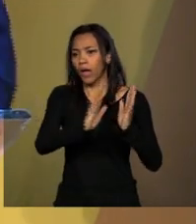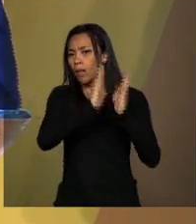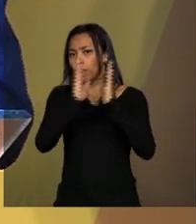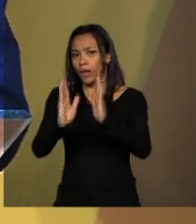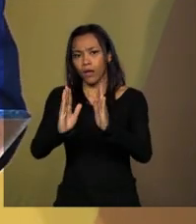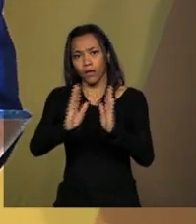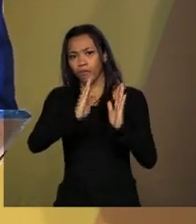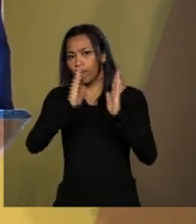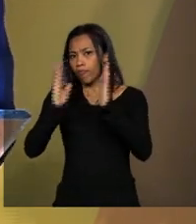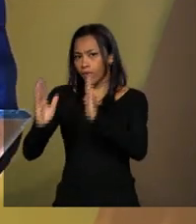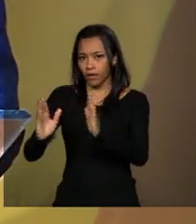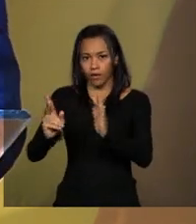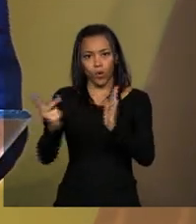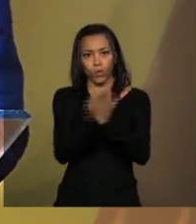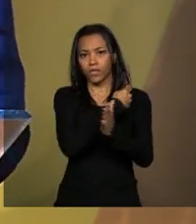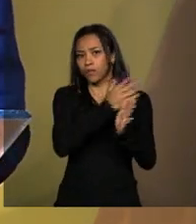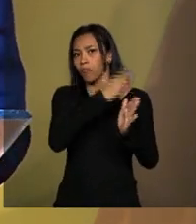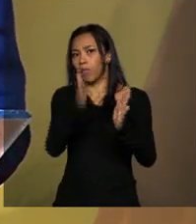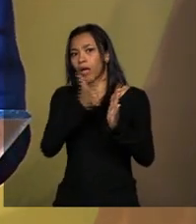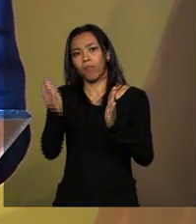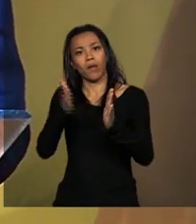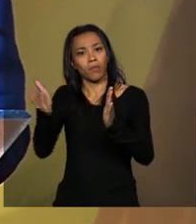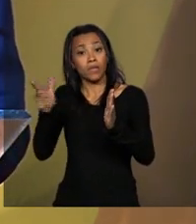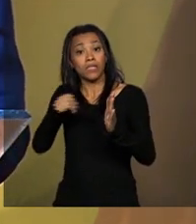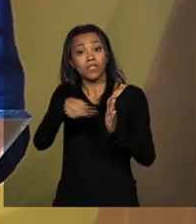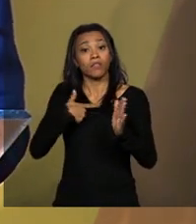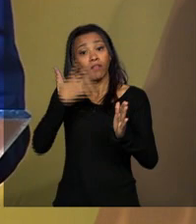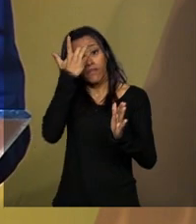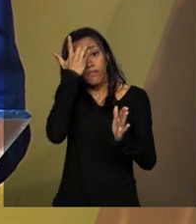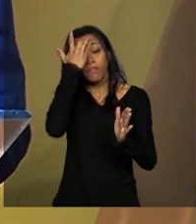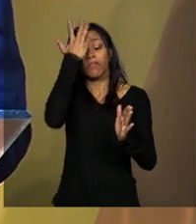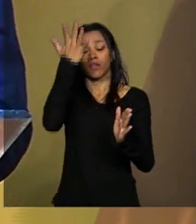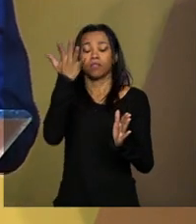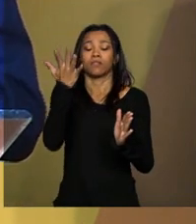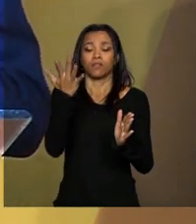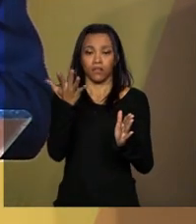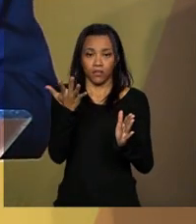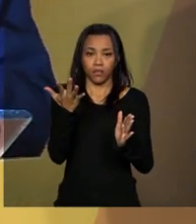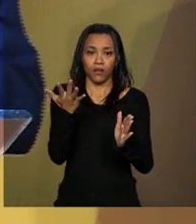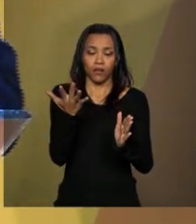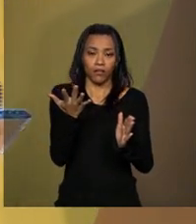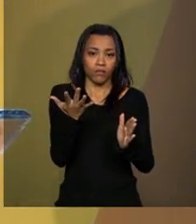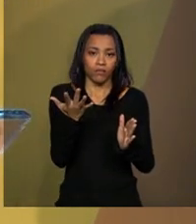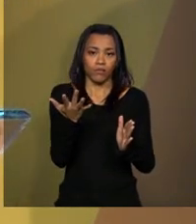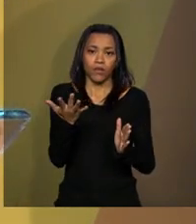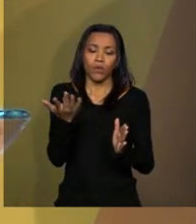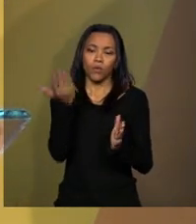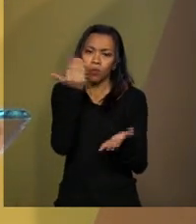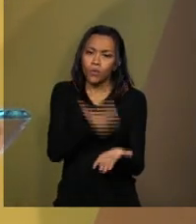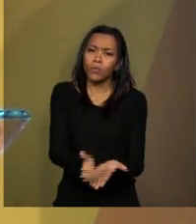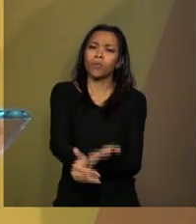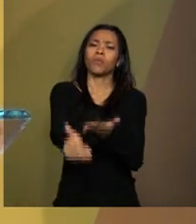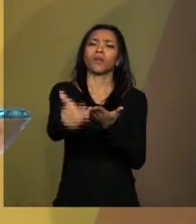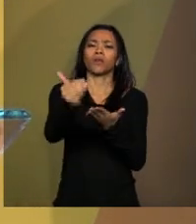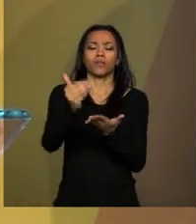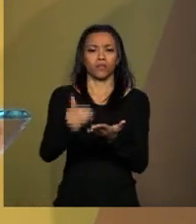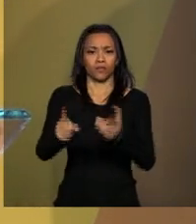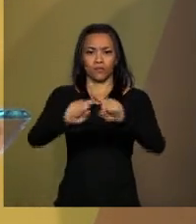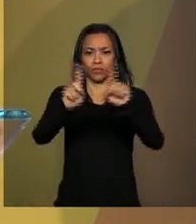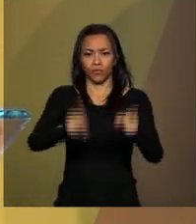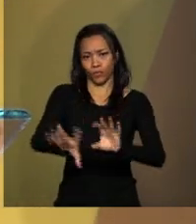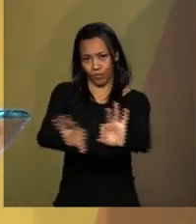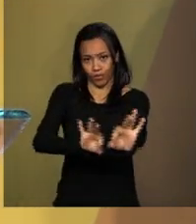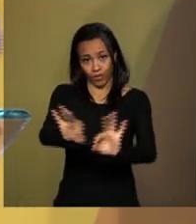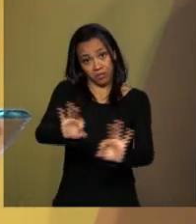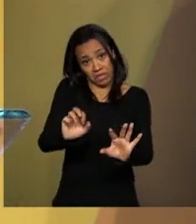dizer irá facilitar a o início do projeto e claro que